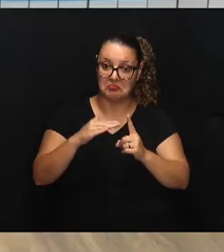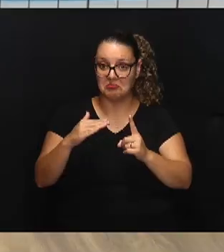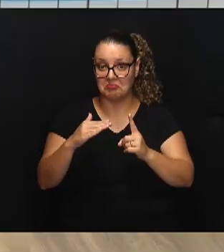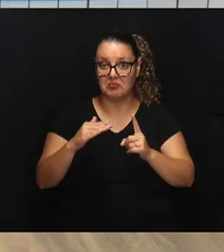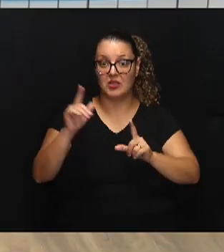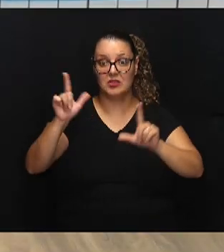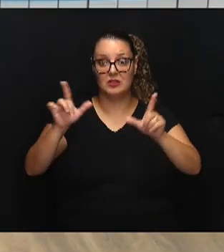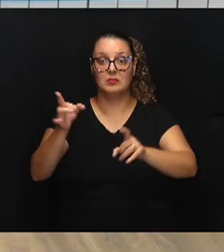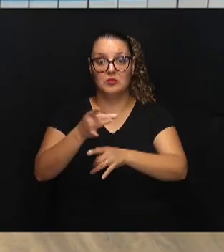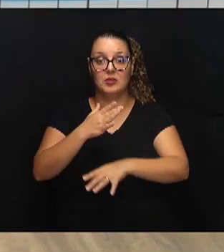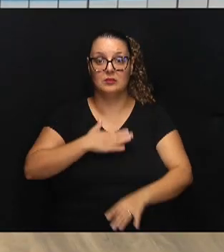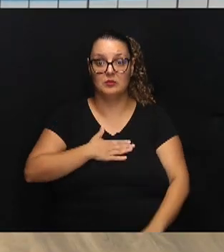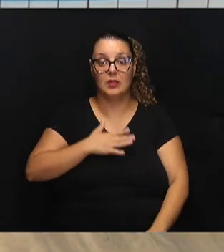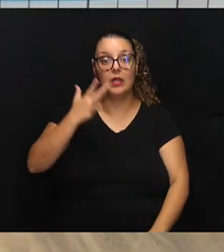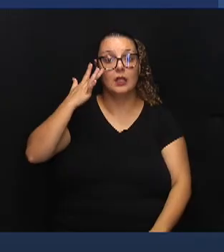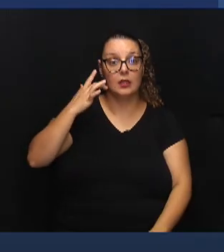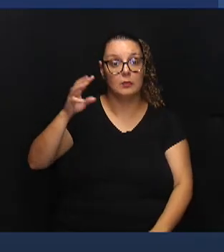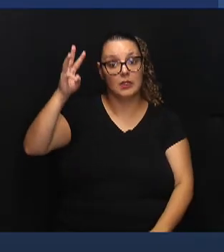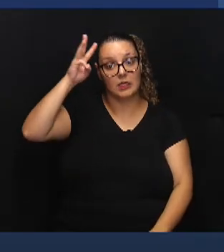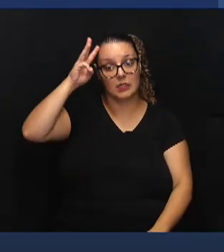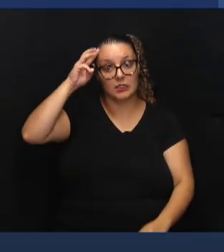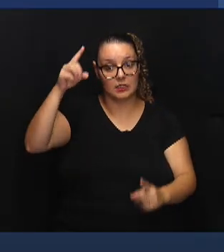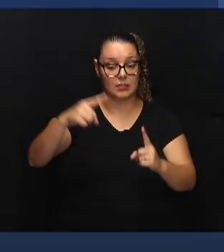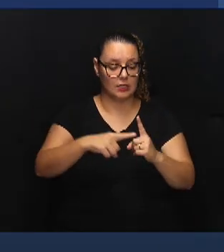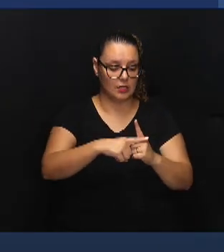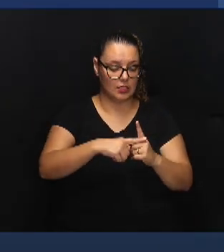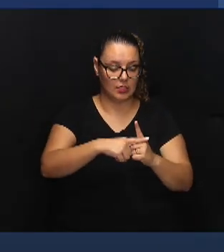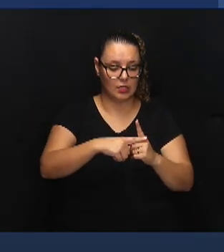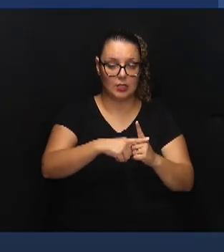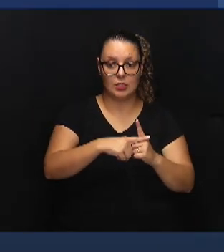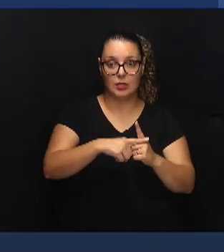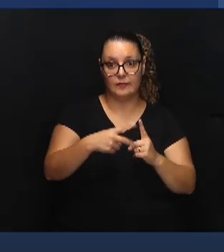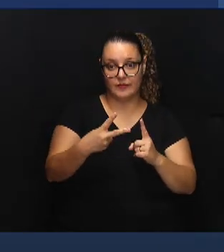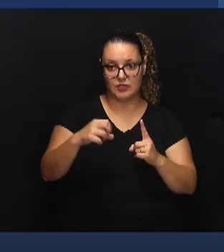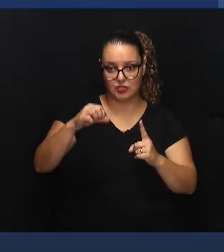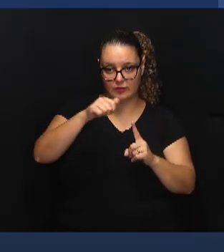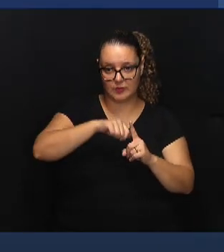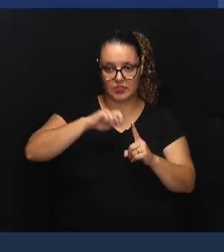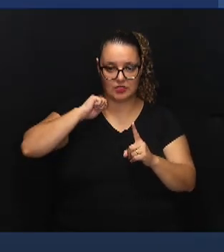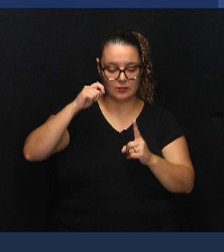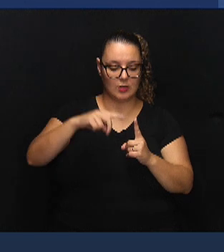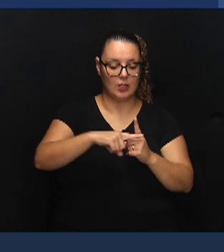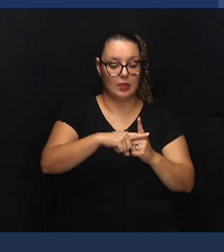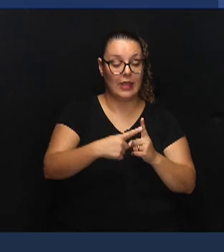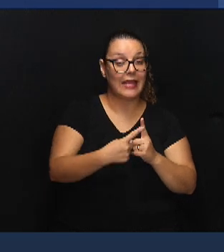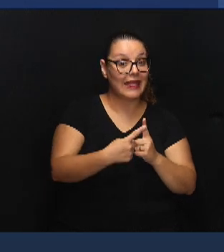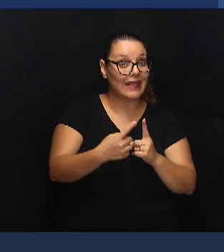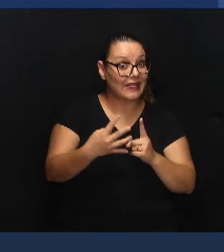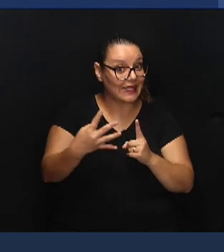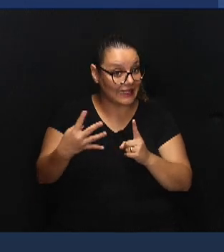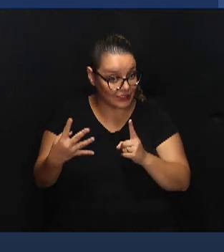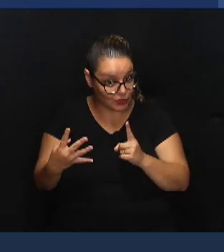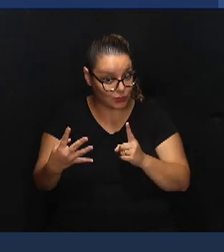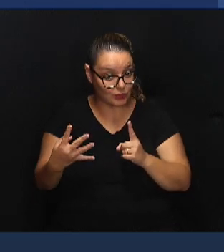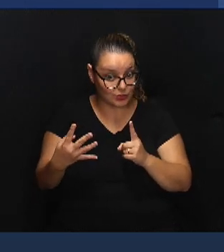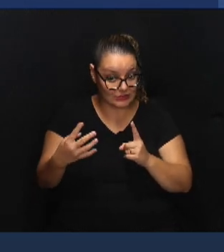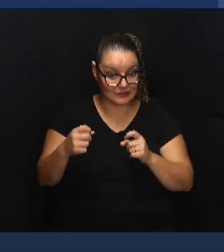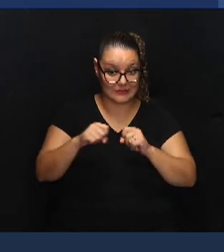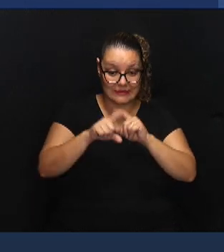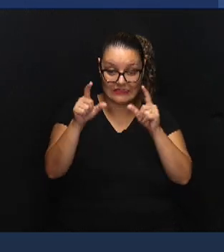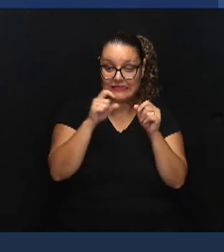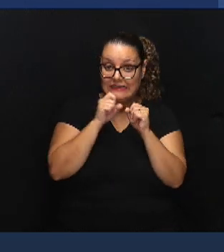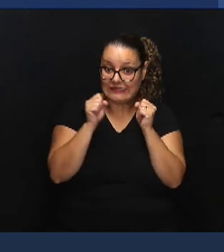está aqui na minha tela. Para amanhã, terça-feira, então, 29 de abril, mínima de 14 graus, então logo pela